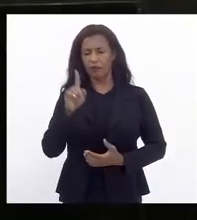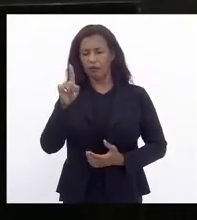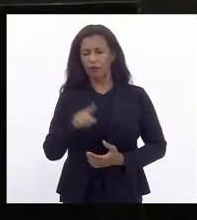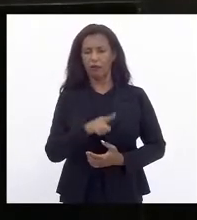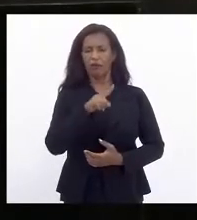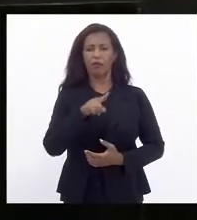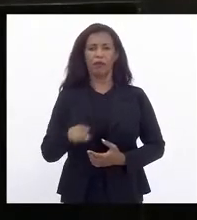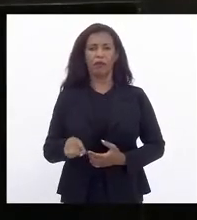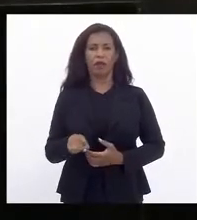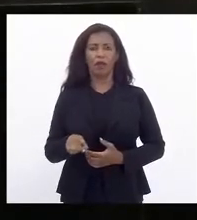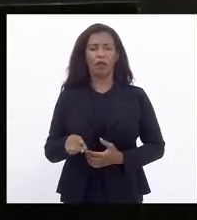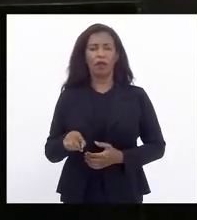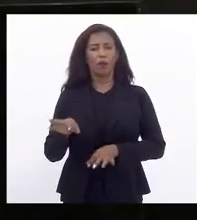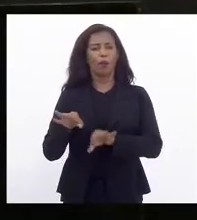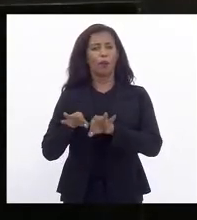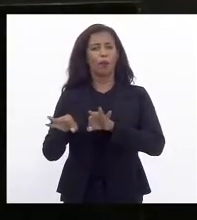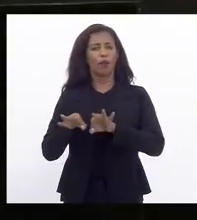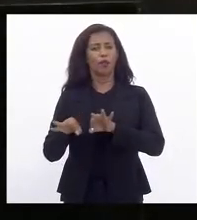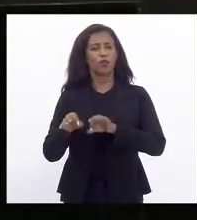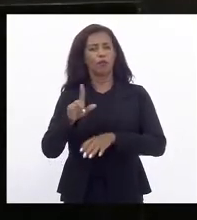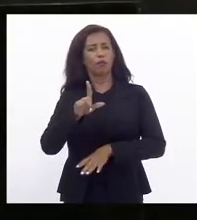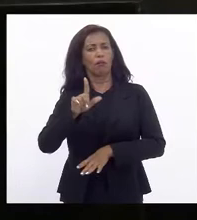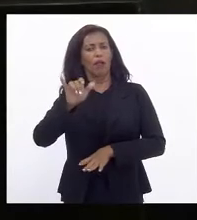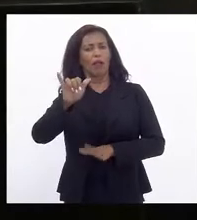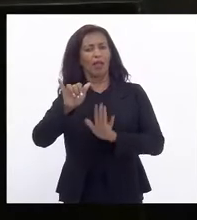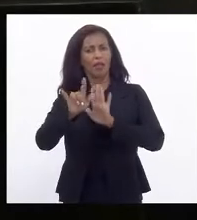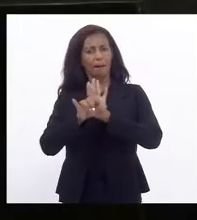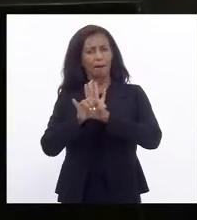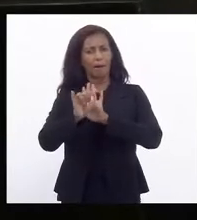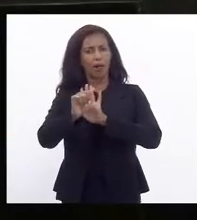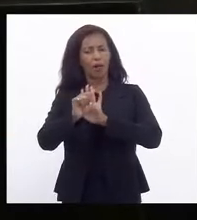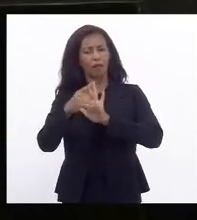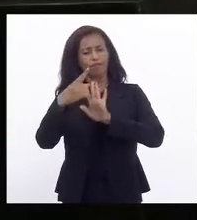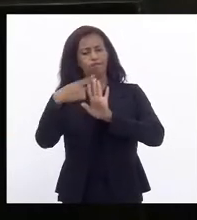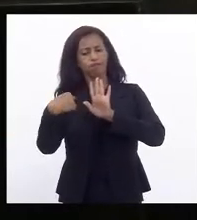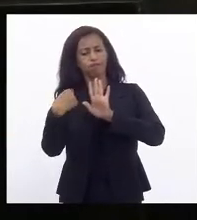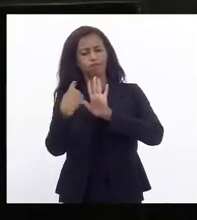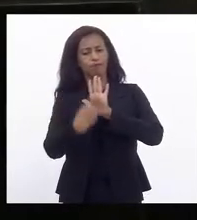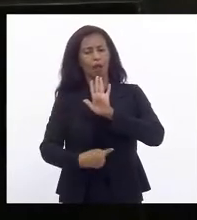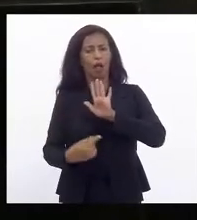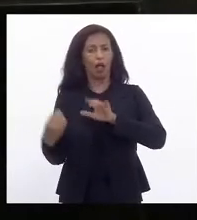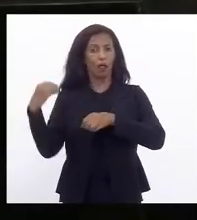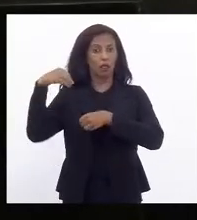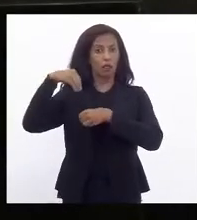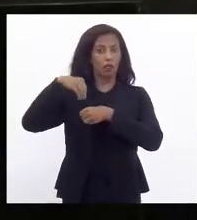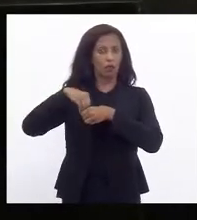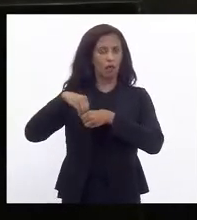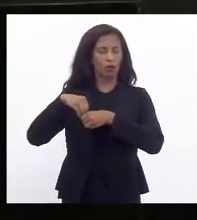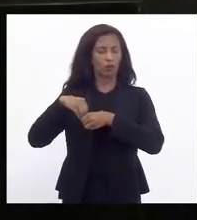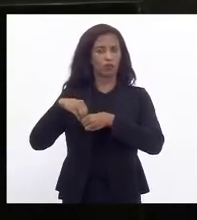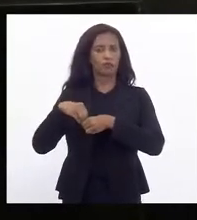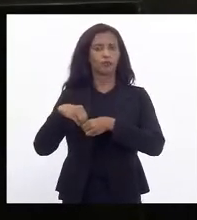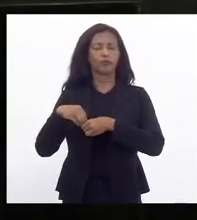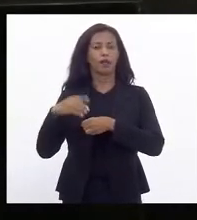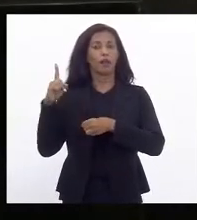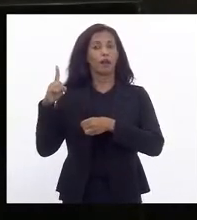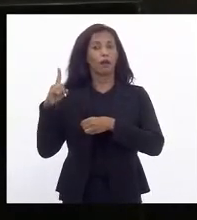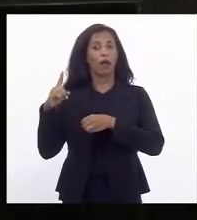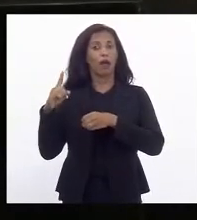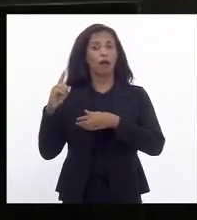um projeto de lei, de vetar a lei que foi aprovada dentro da Câmara de Deputados